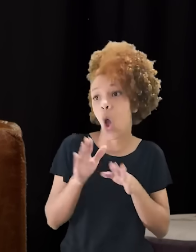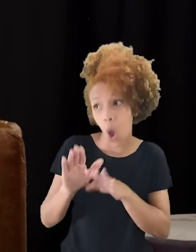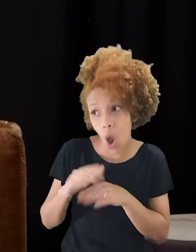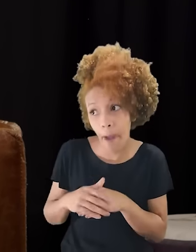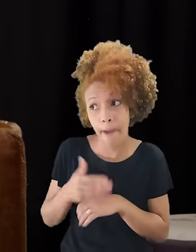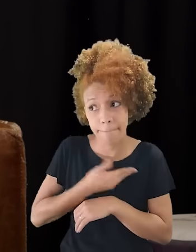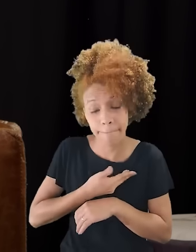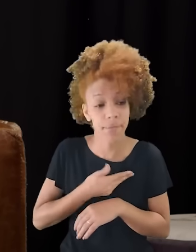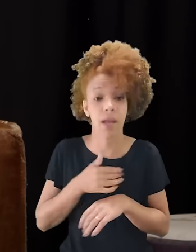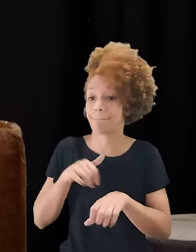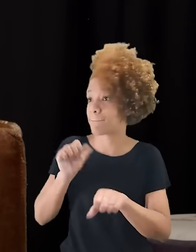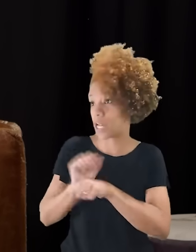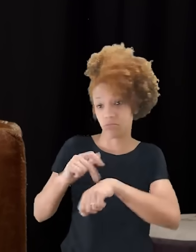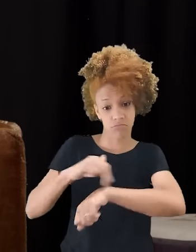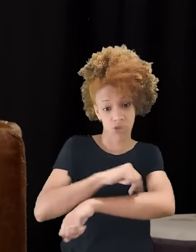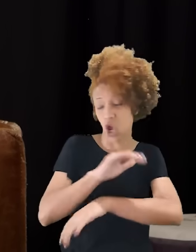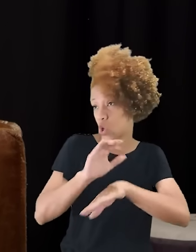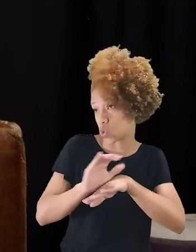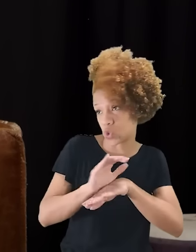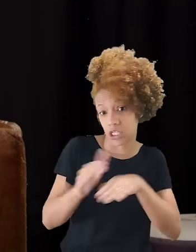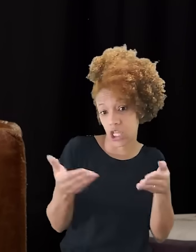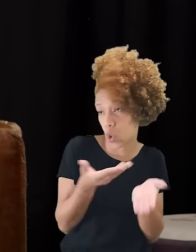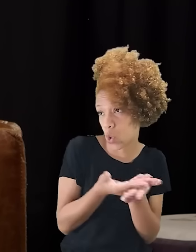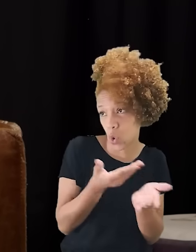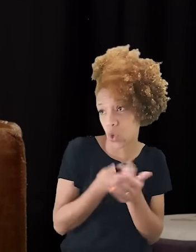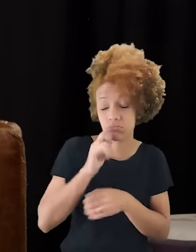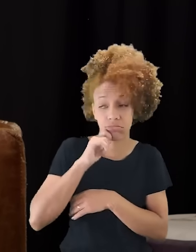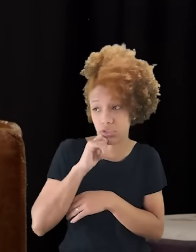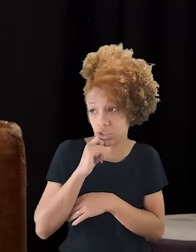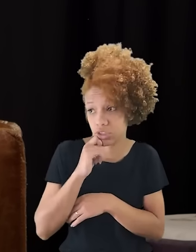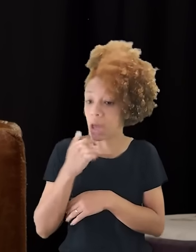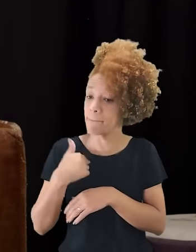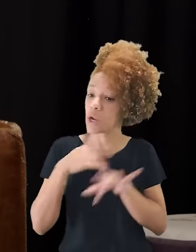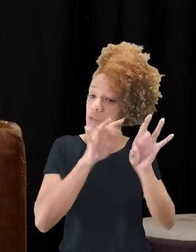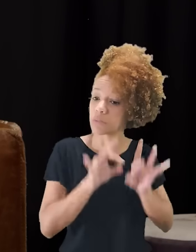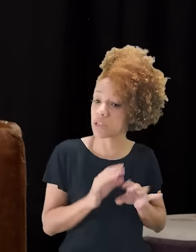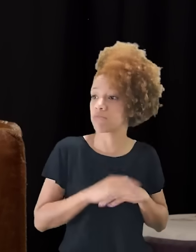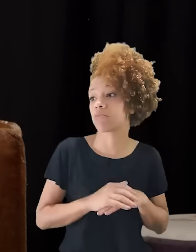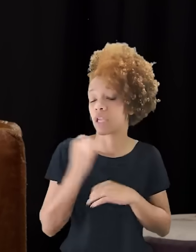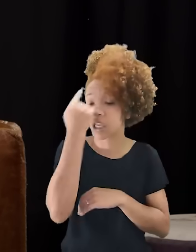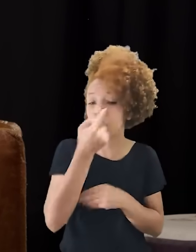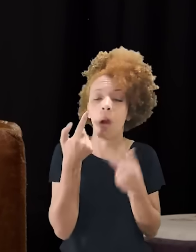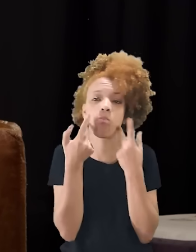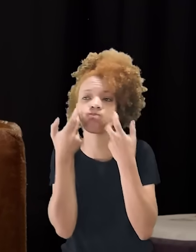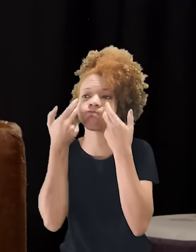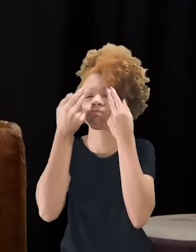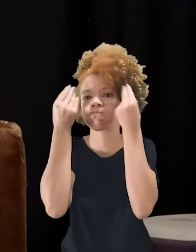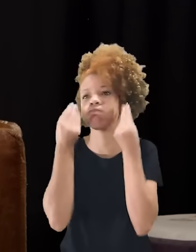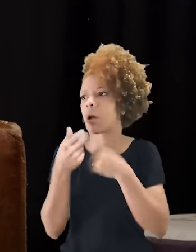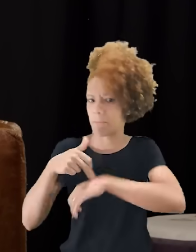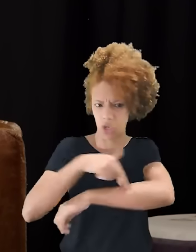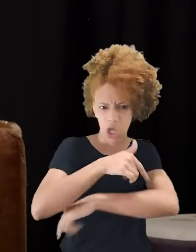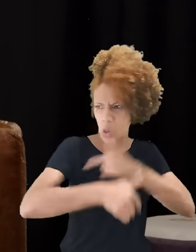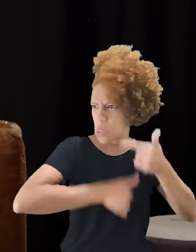amiga Ó parei de ser modelo tô cursando vou ser dentista para eu me especializar em harmonização facial e ela era